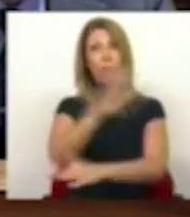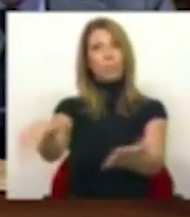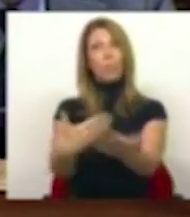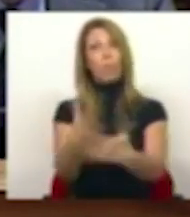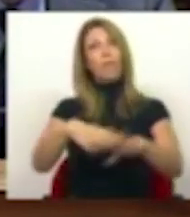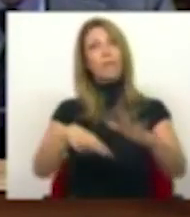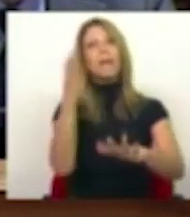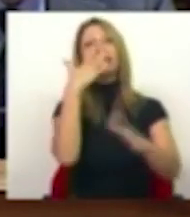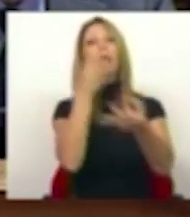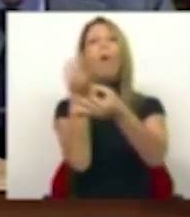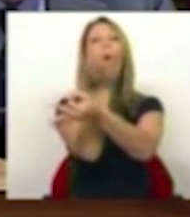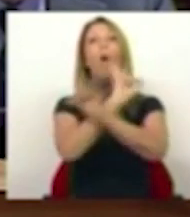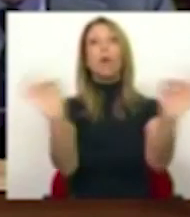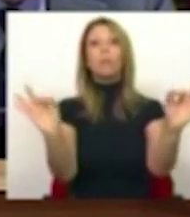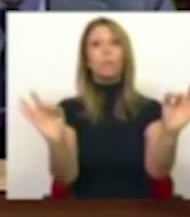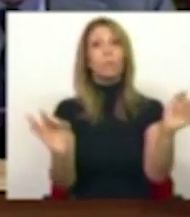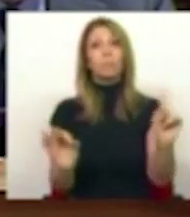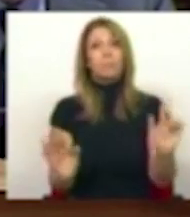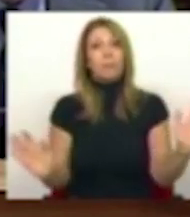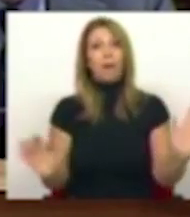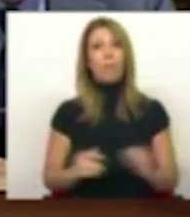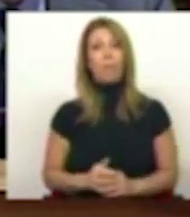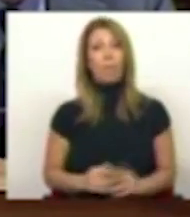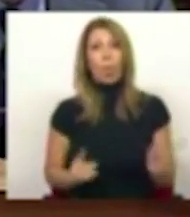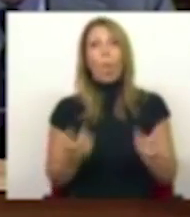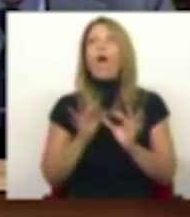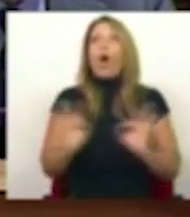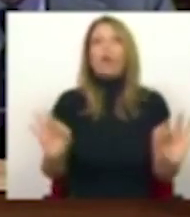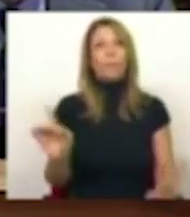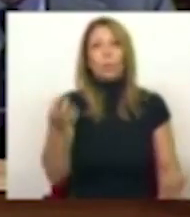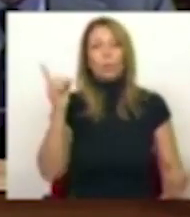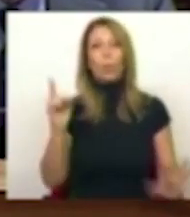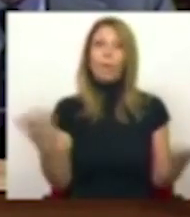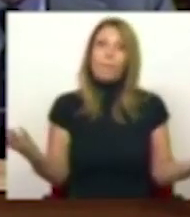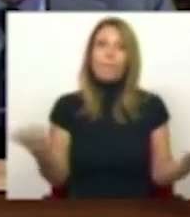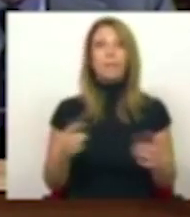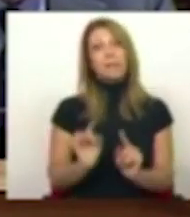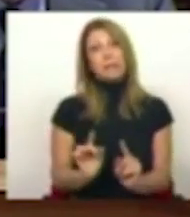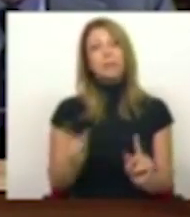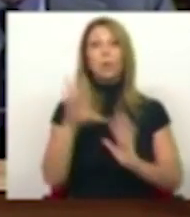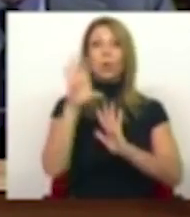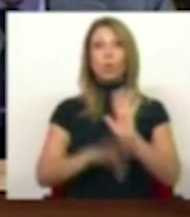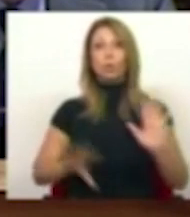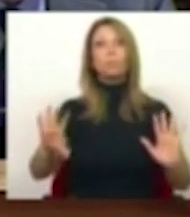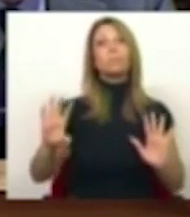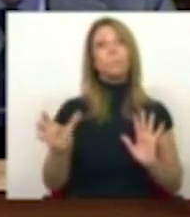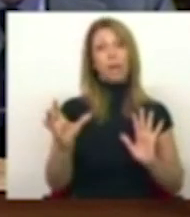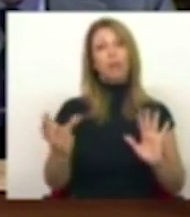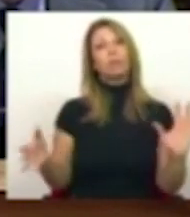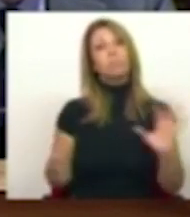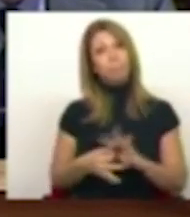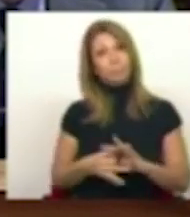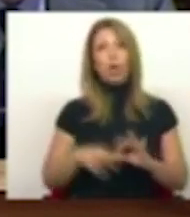ótimo? Não, não é ótimo. É aquilo que, nas condições do país, nas condições das